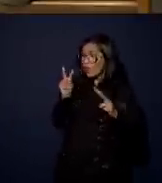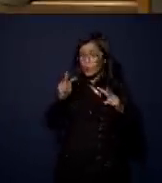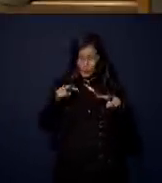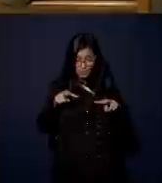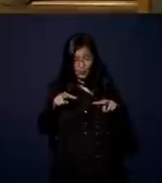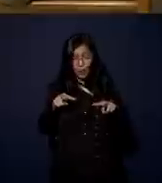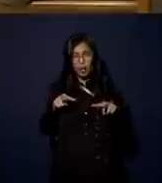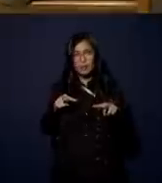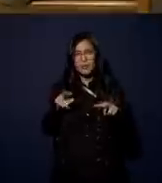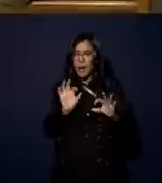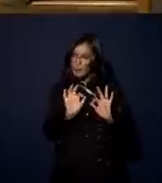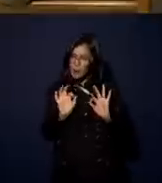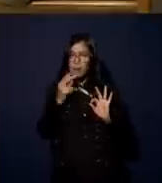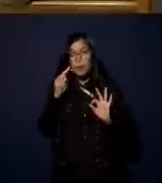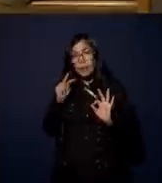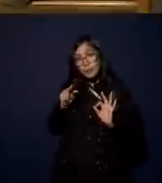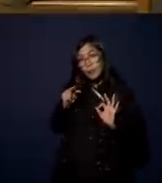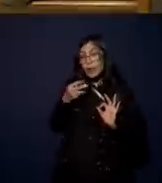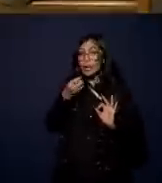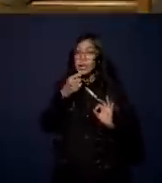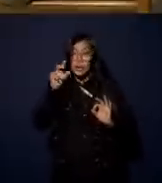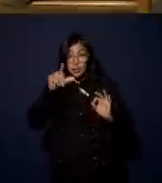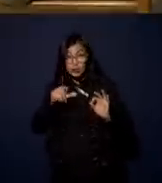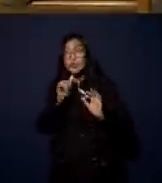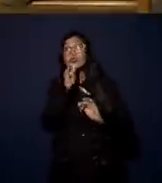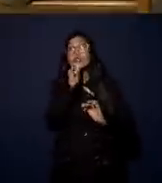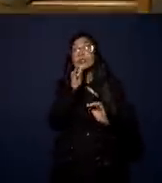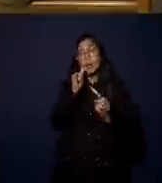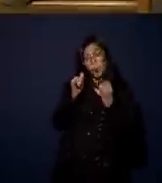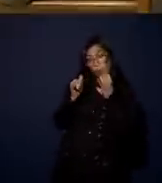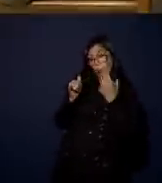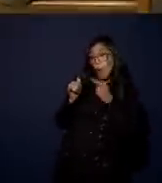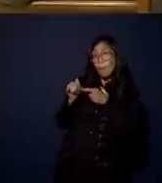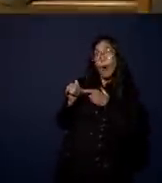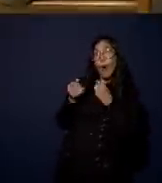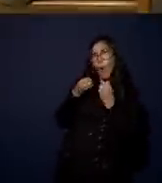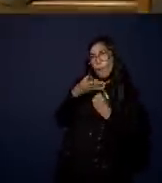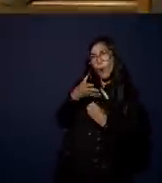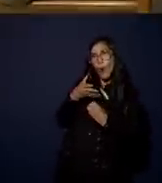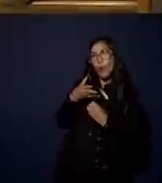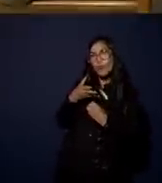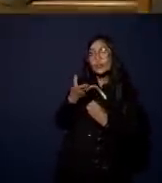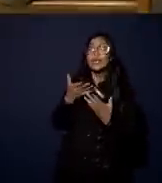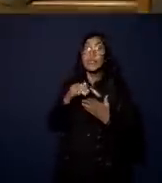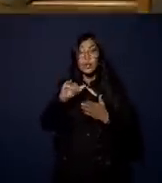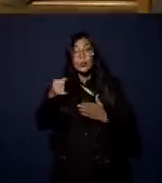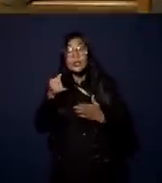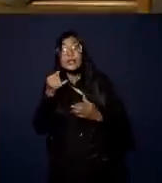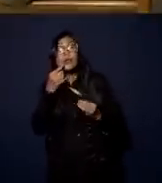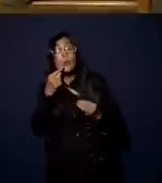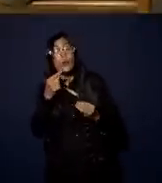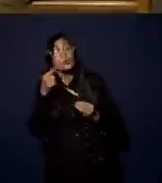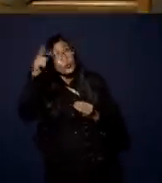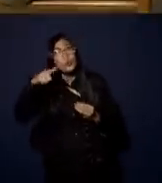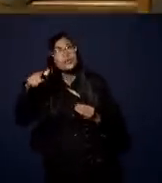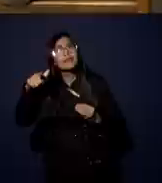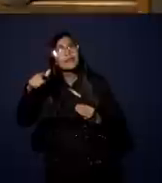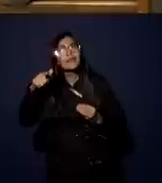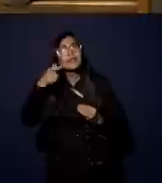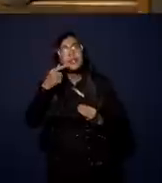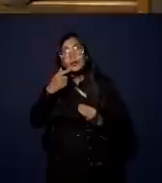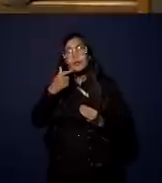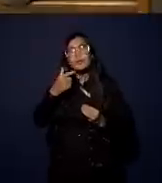olhando o que que cada um tem de bom e o que que eu posso me aproveitar daquilo acho que também vem uma organização